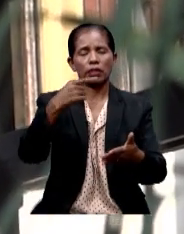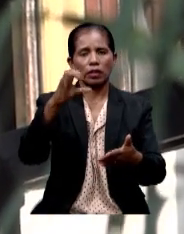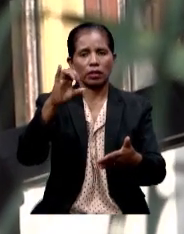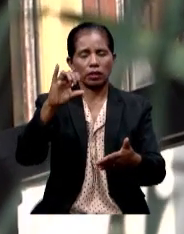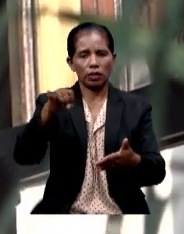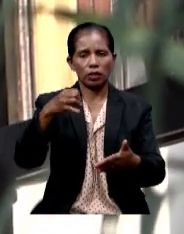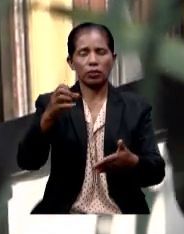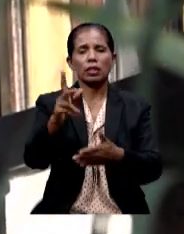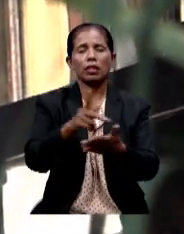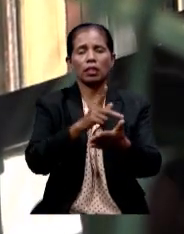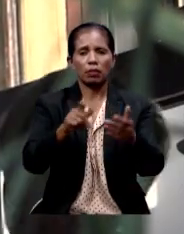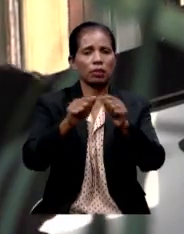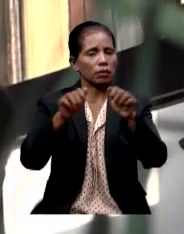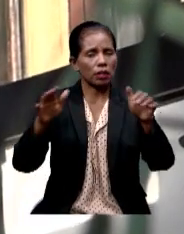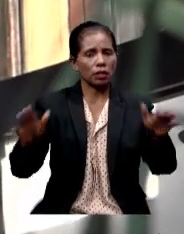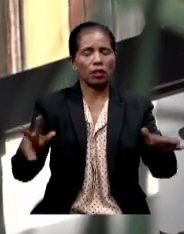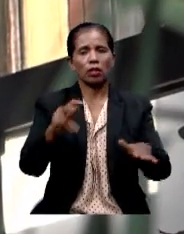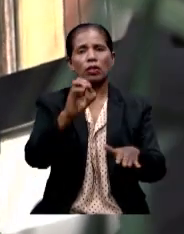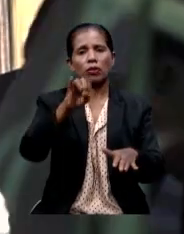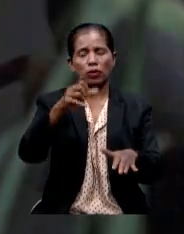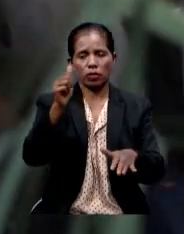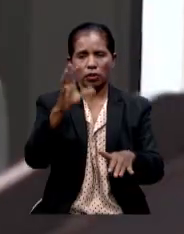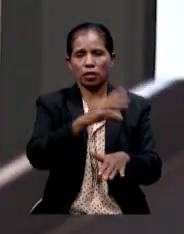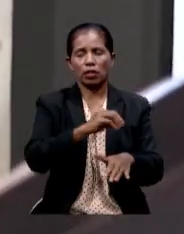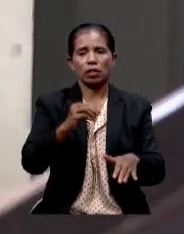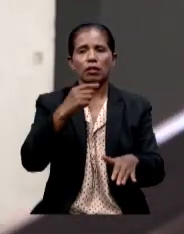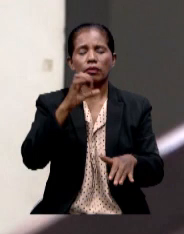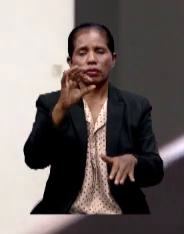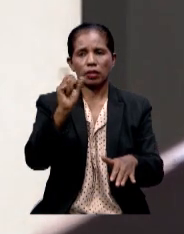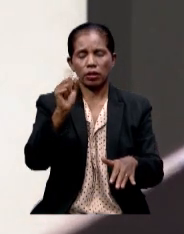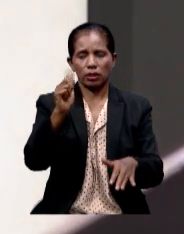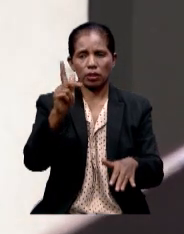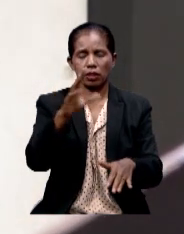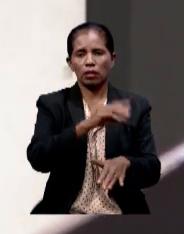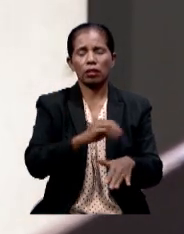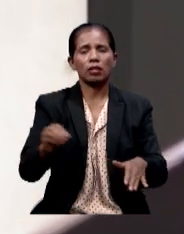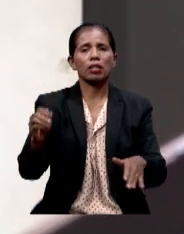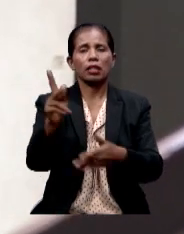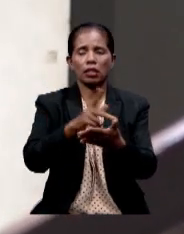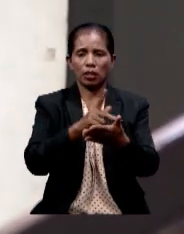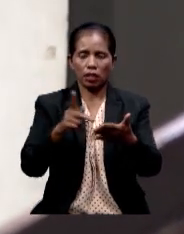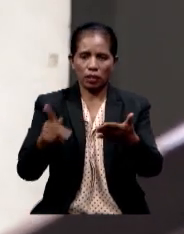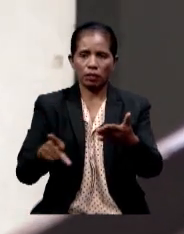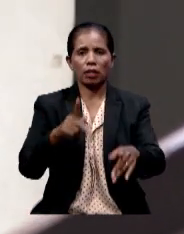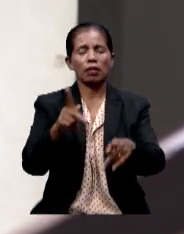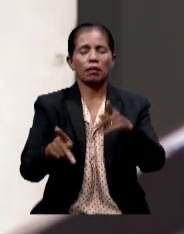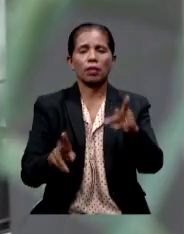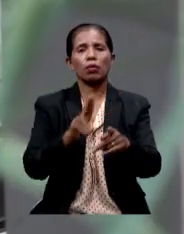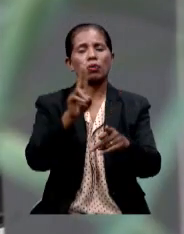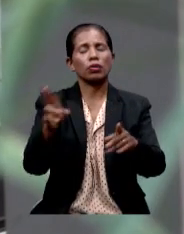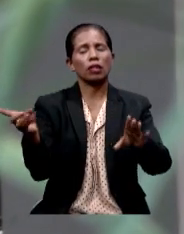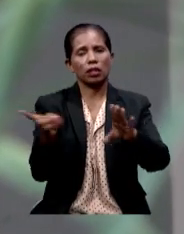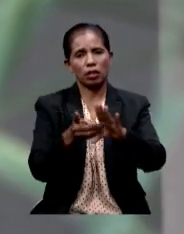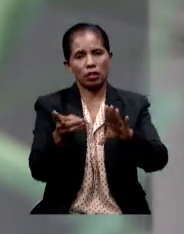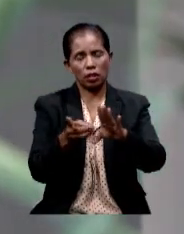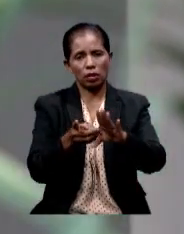Krime Administrasaun Danoza, arguido Francisco Charlotte, crime burla agravado, arguido Augusto Borges, husi